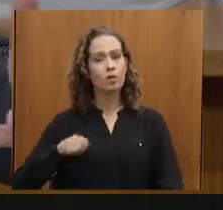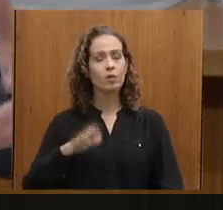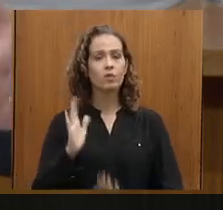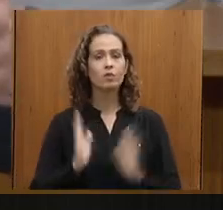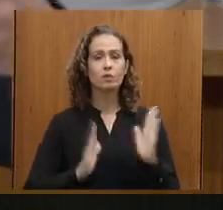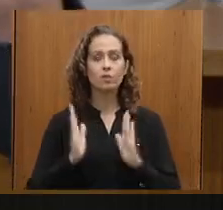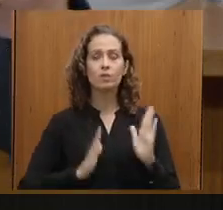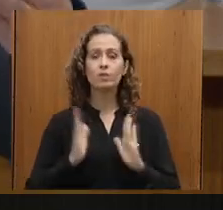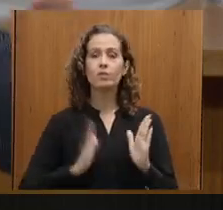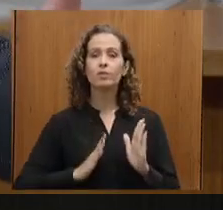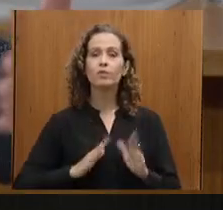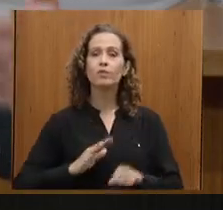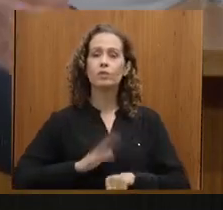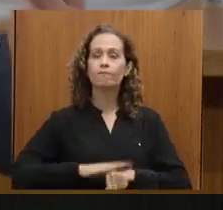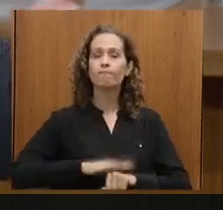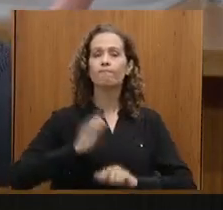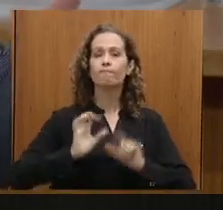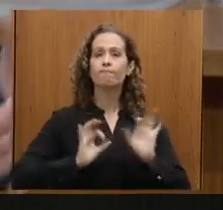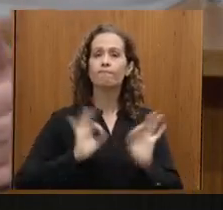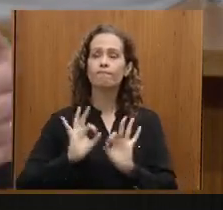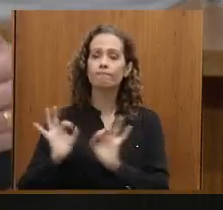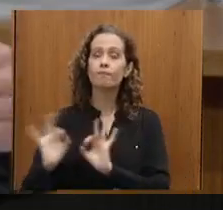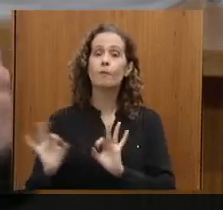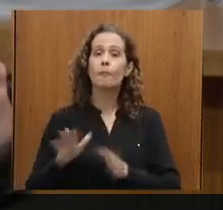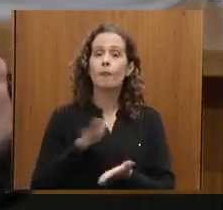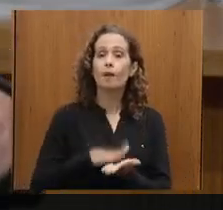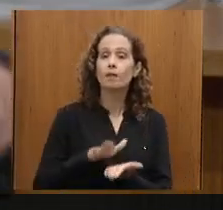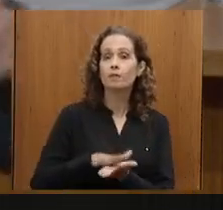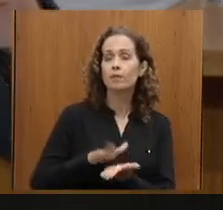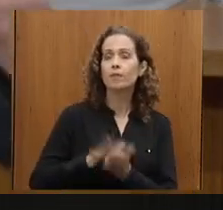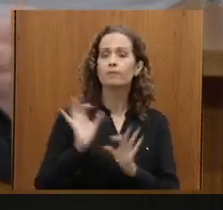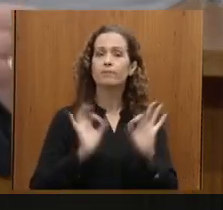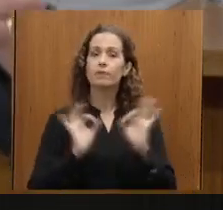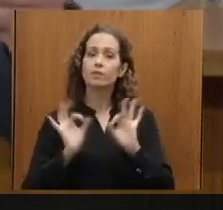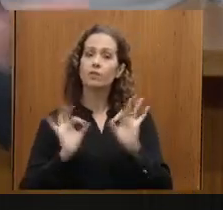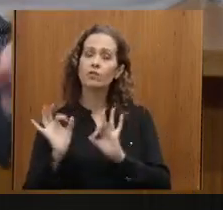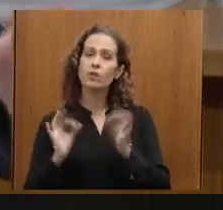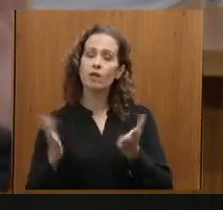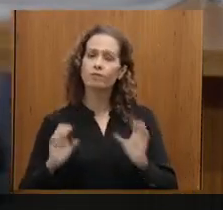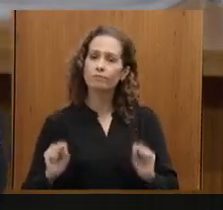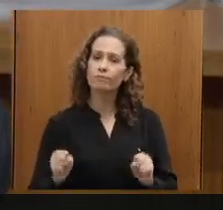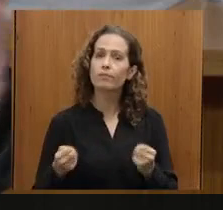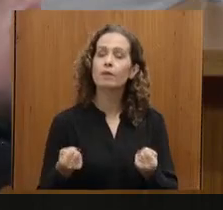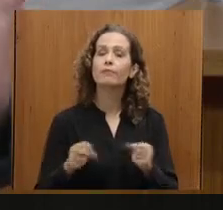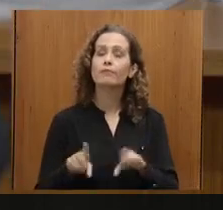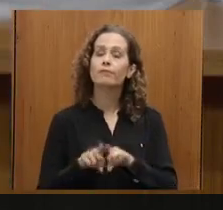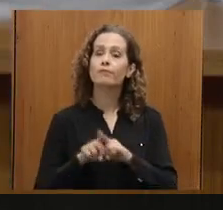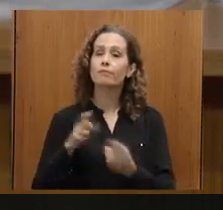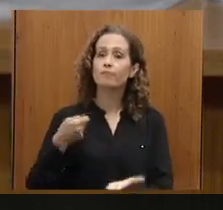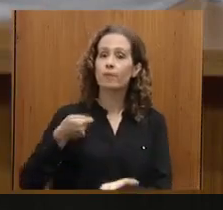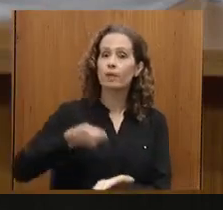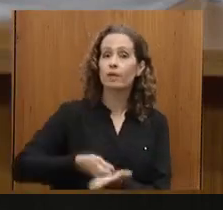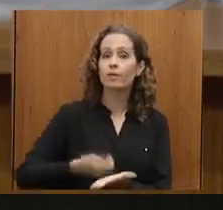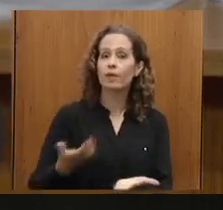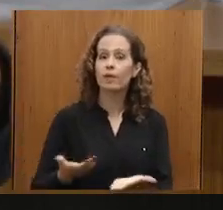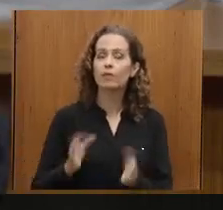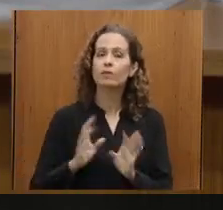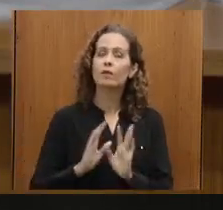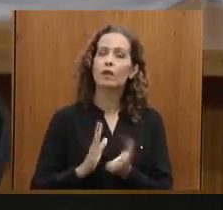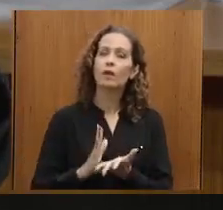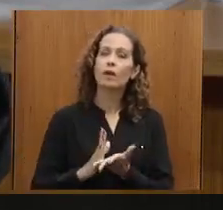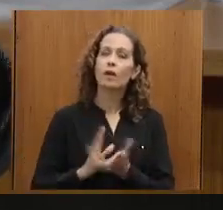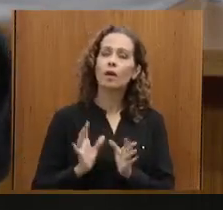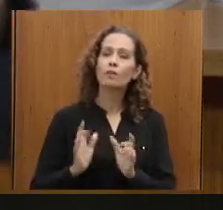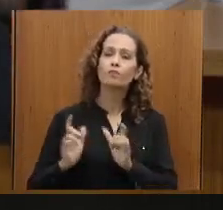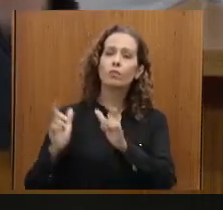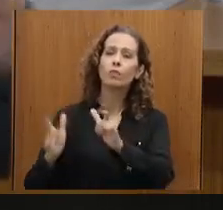da despesa, porque algumas despesas que estão planejadas, eventualmente, entre o empenho e o pagamento a alguma distância, e às